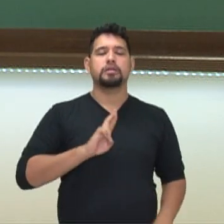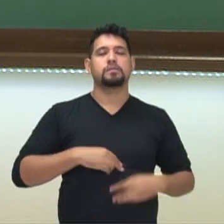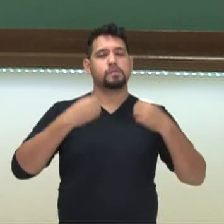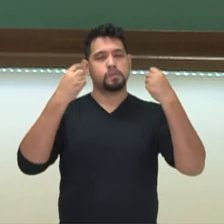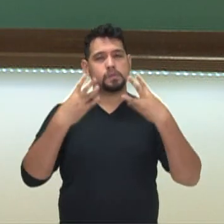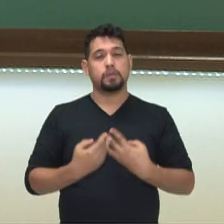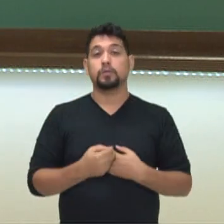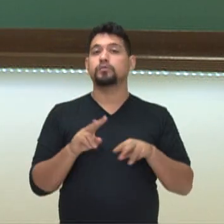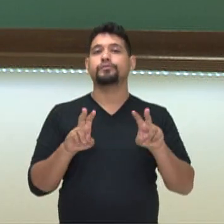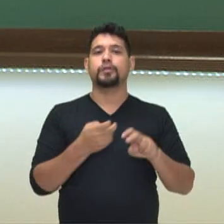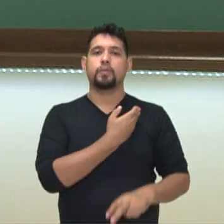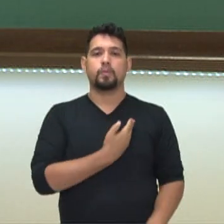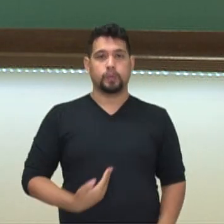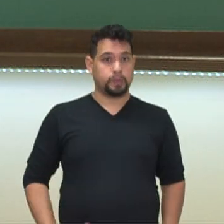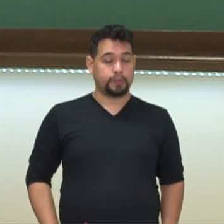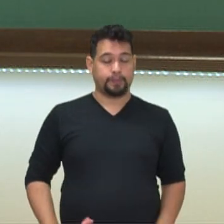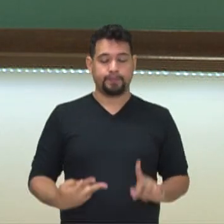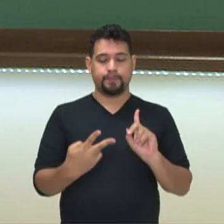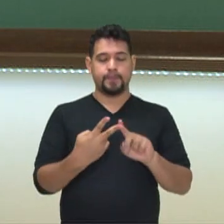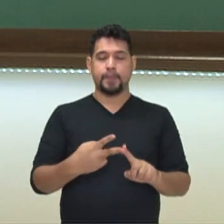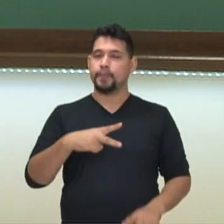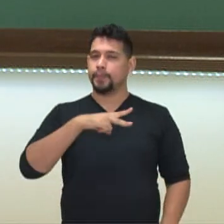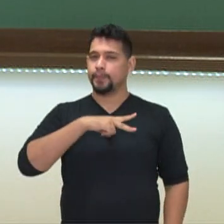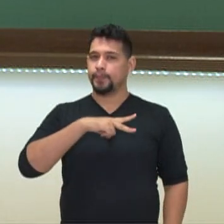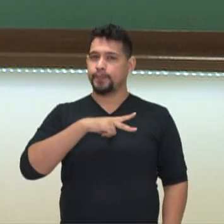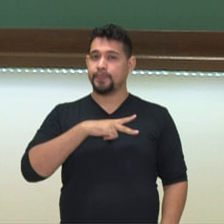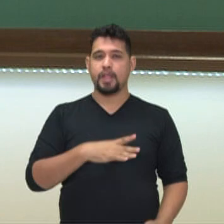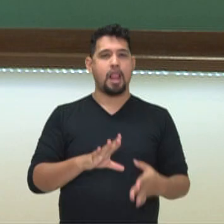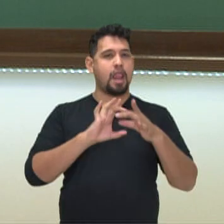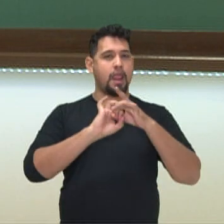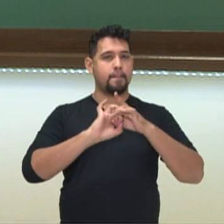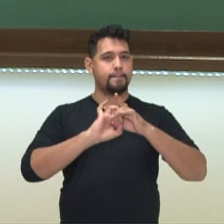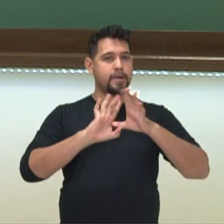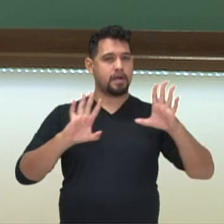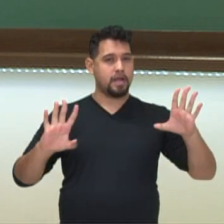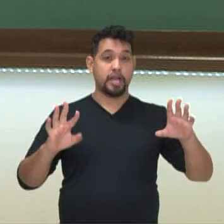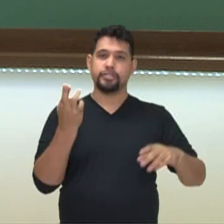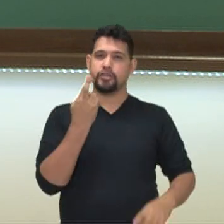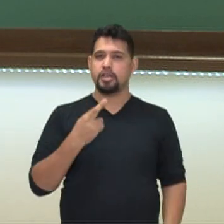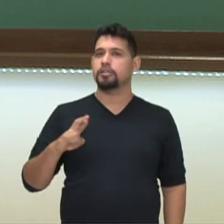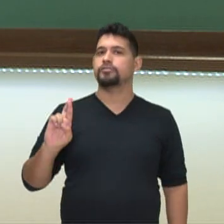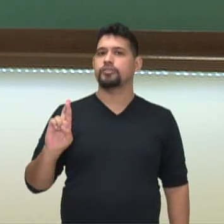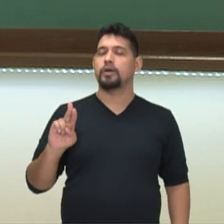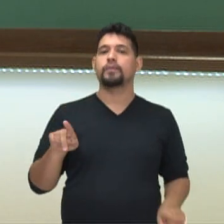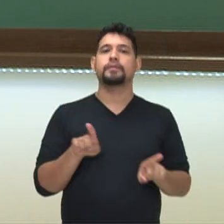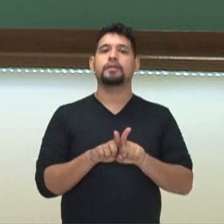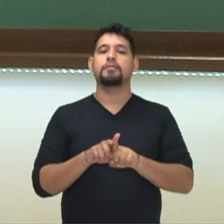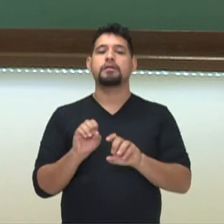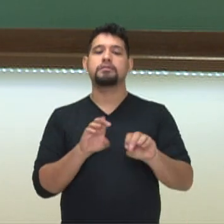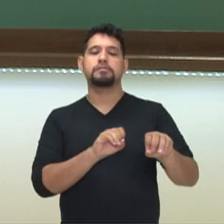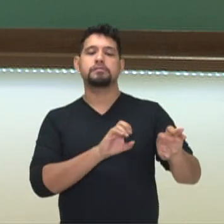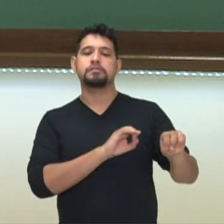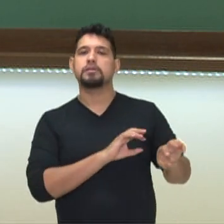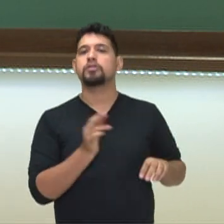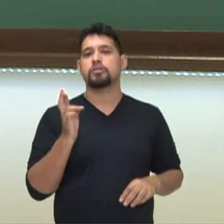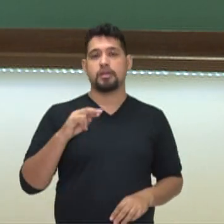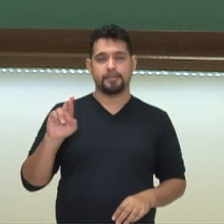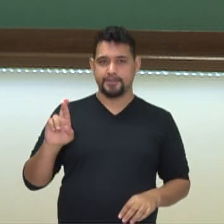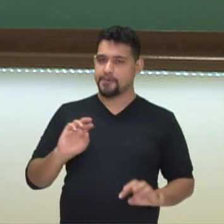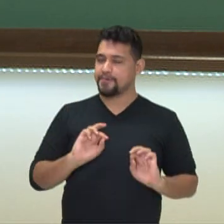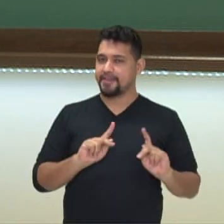esfera pública, esfera privada, liberdade religiosa, religião e ensino religioso.